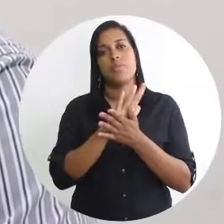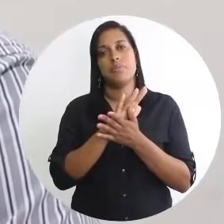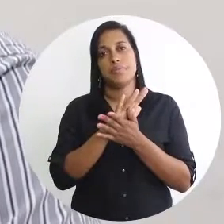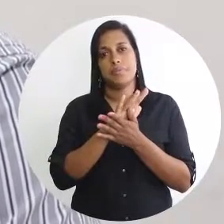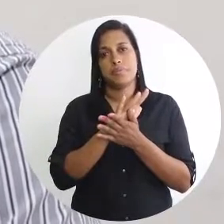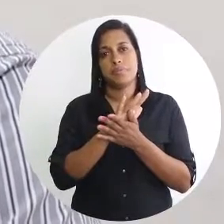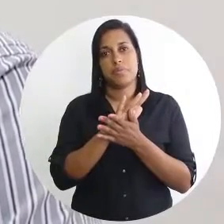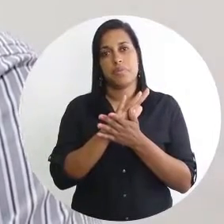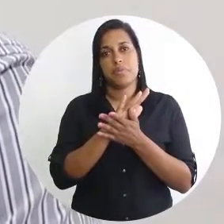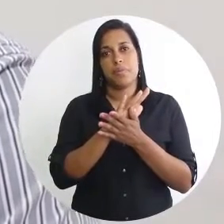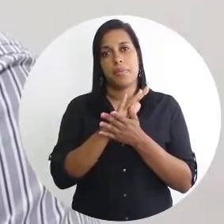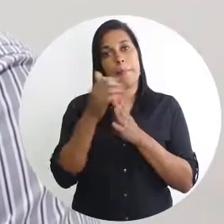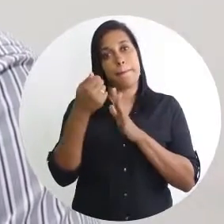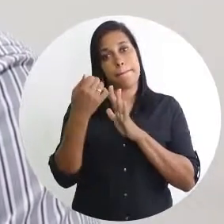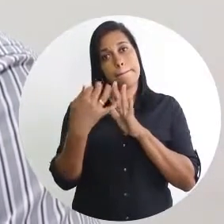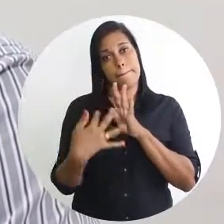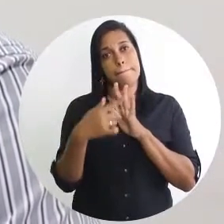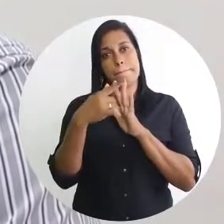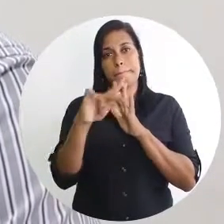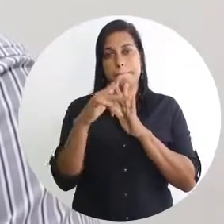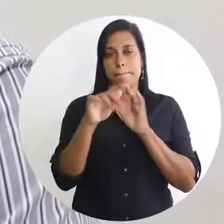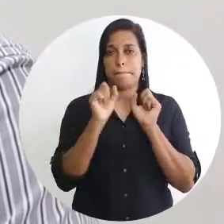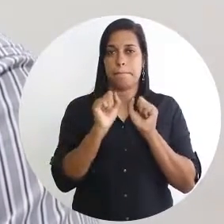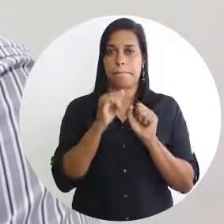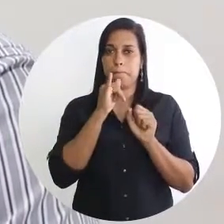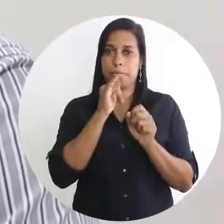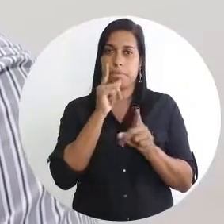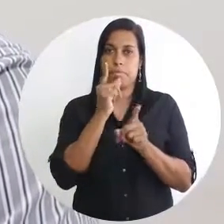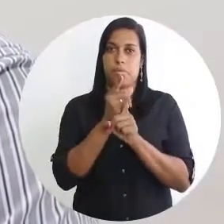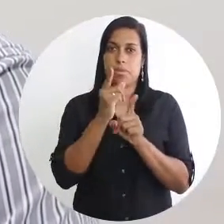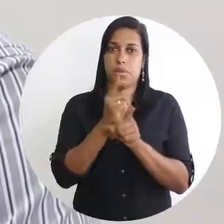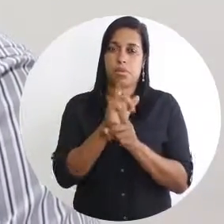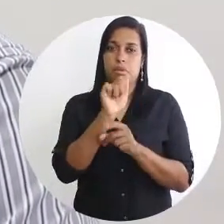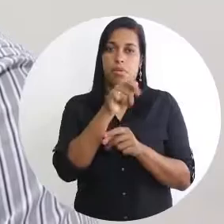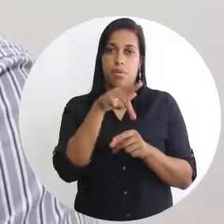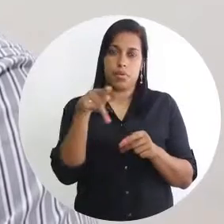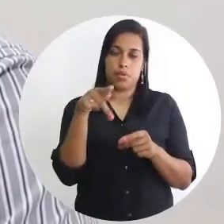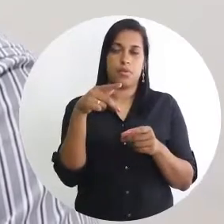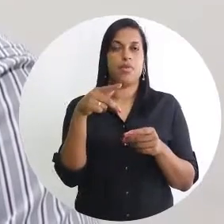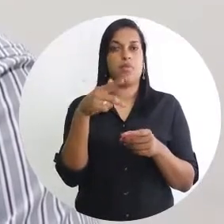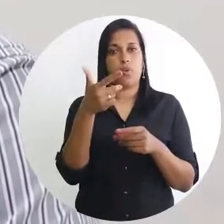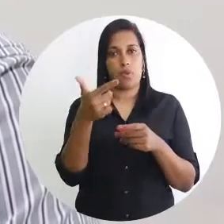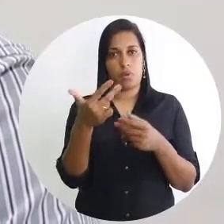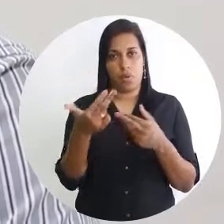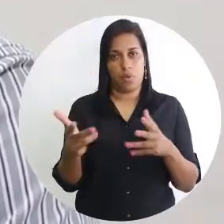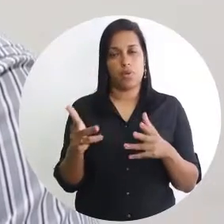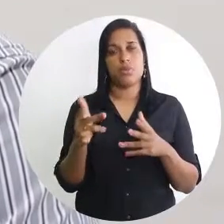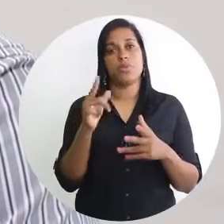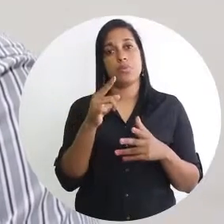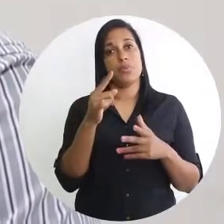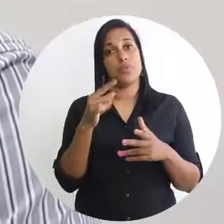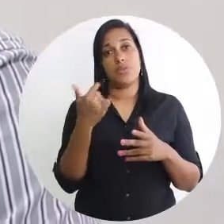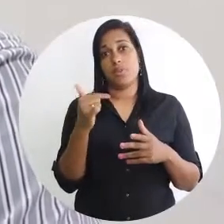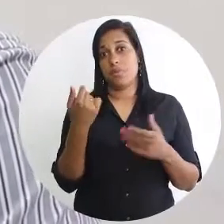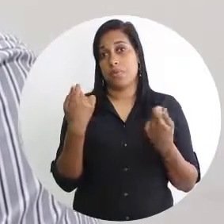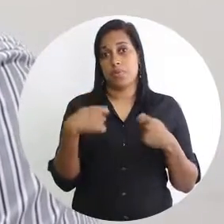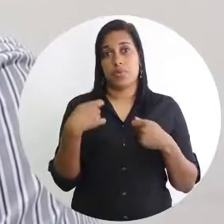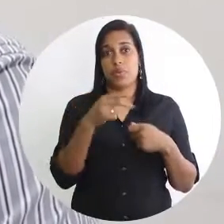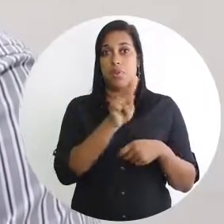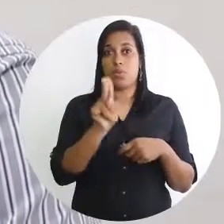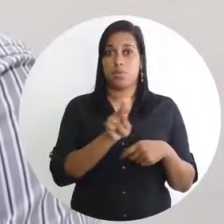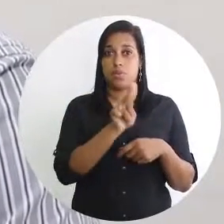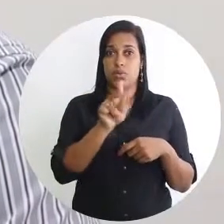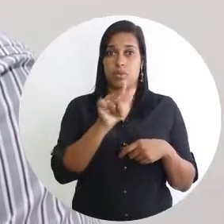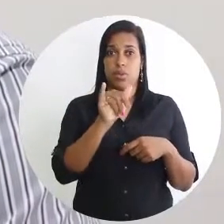Então eu estou explicando porque pode ser que você encontre alguma aplicação legada, alguma coisa assim. Então, mas você não deve usar esse